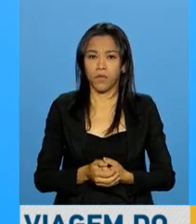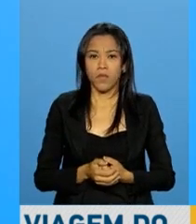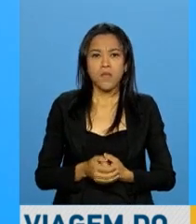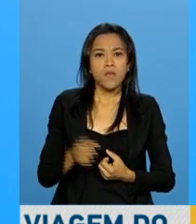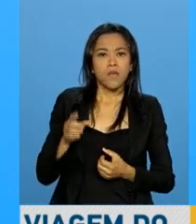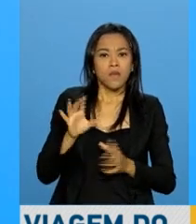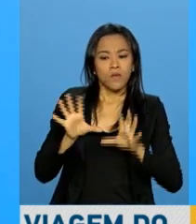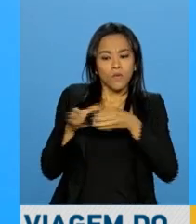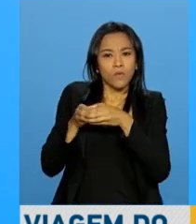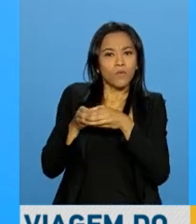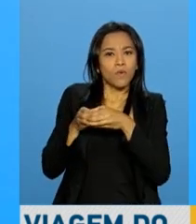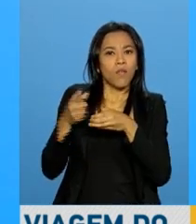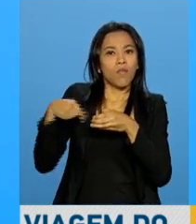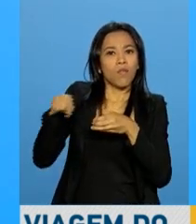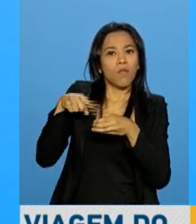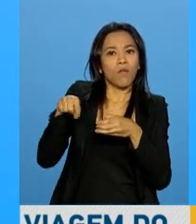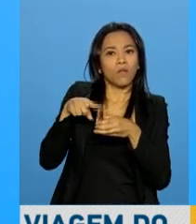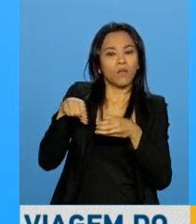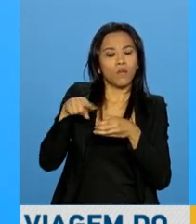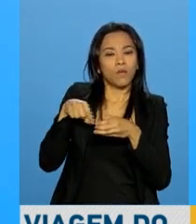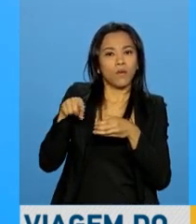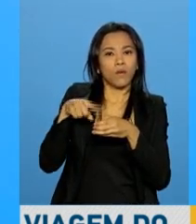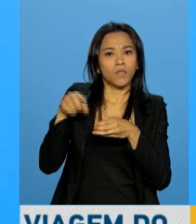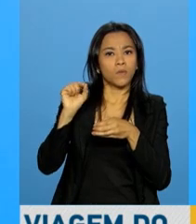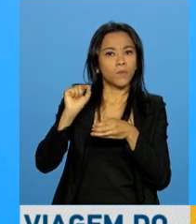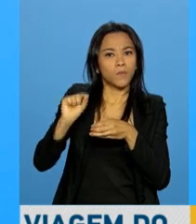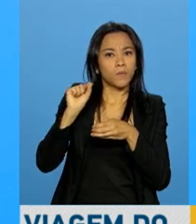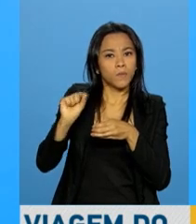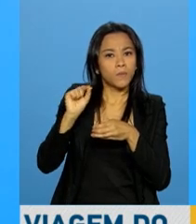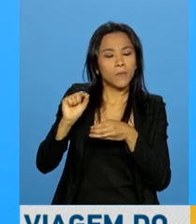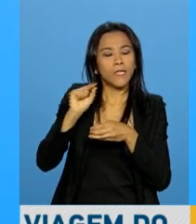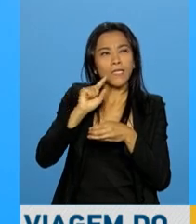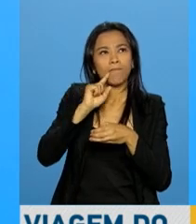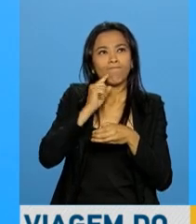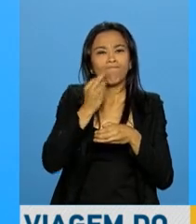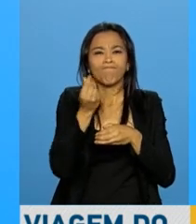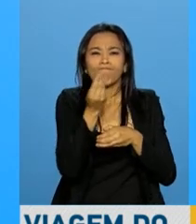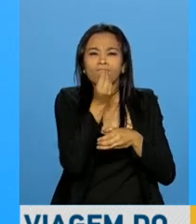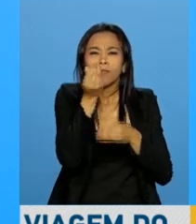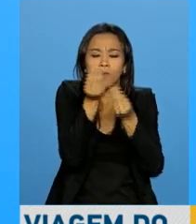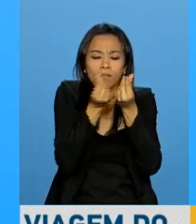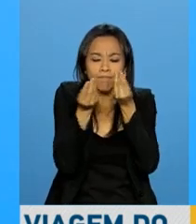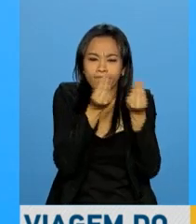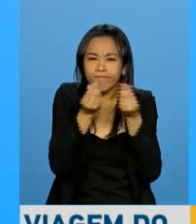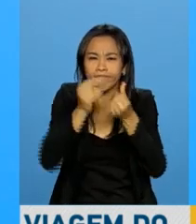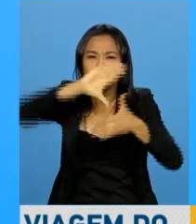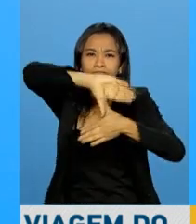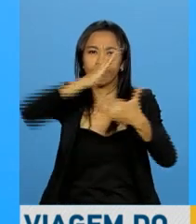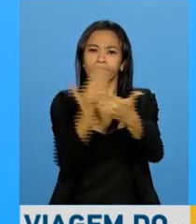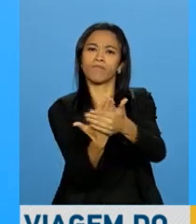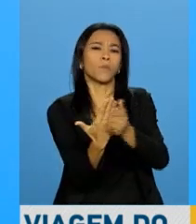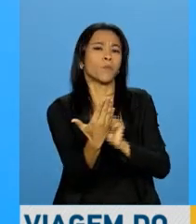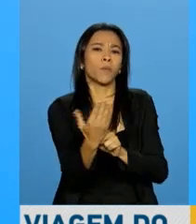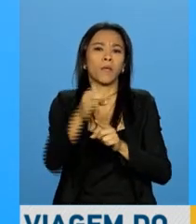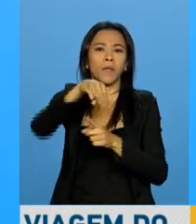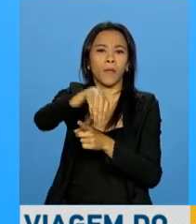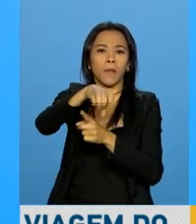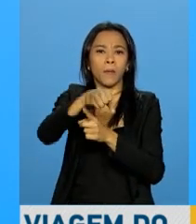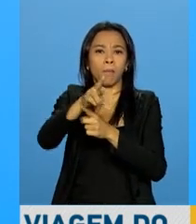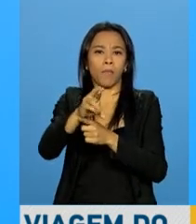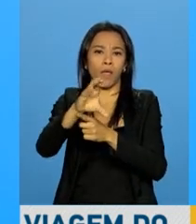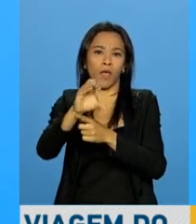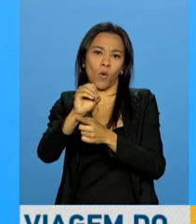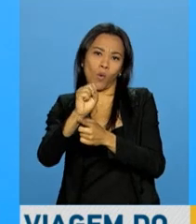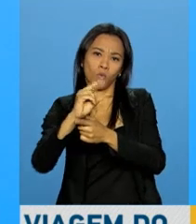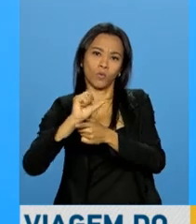estamos recobrando o espírito original do Mercosul. Esses países são países